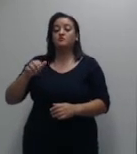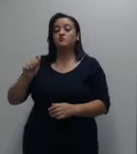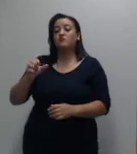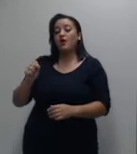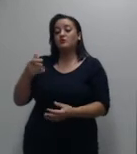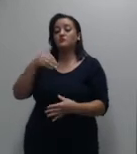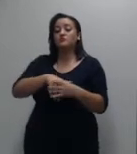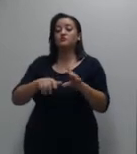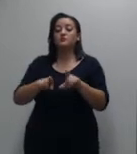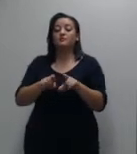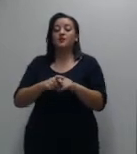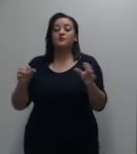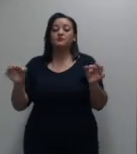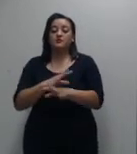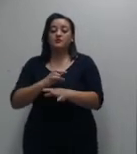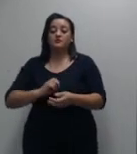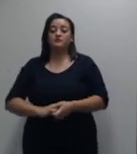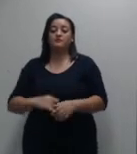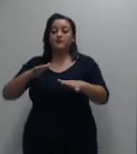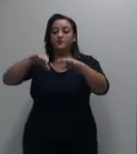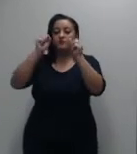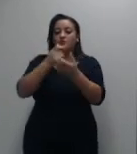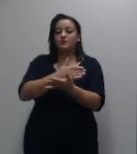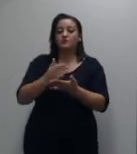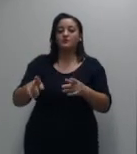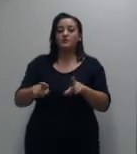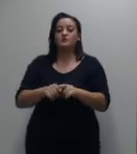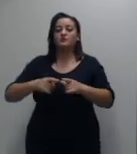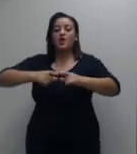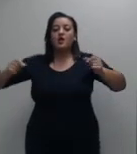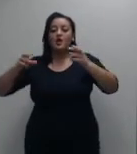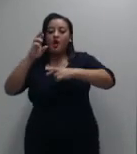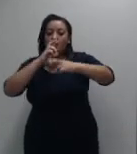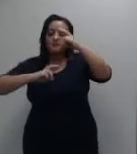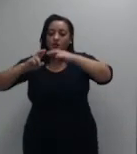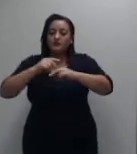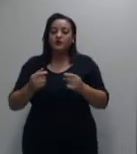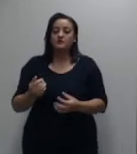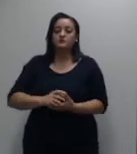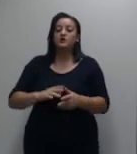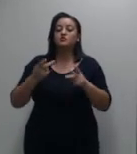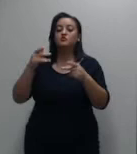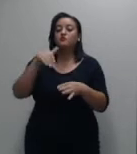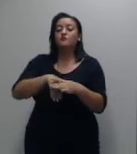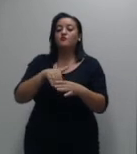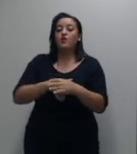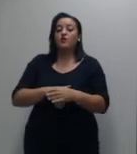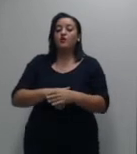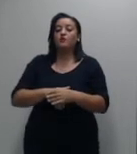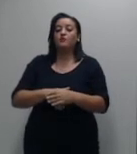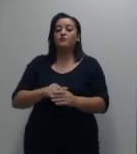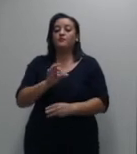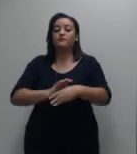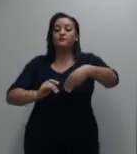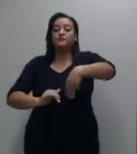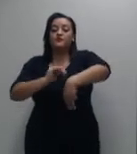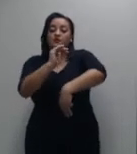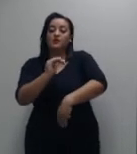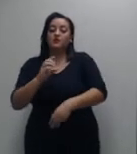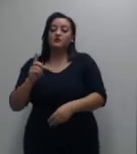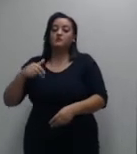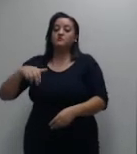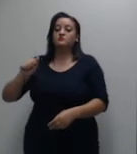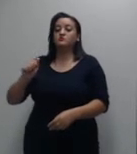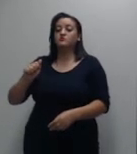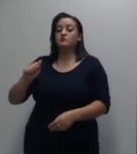pra finalizar o tribunal de origem em up l'analyse no voto vencido da desembargadora de nalva reconhecer a